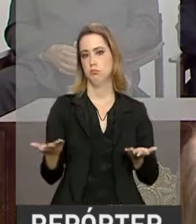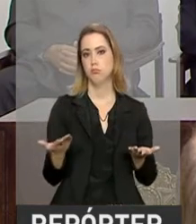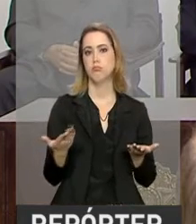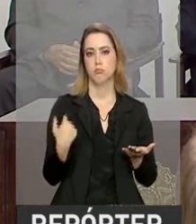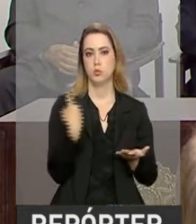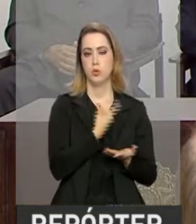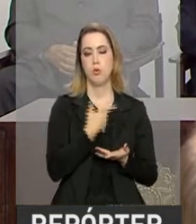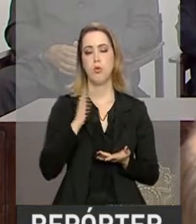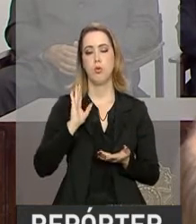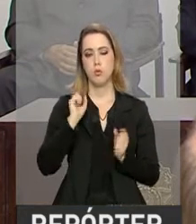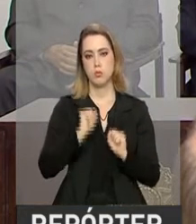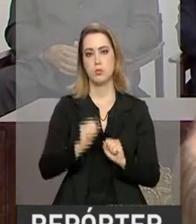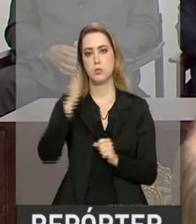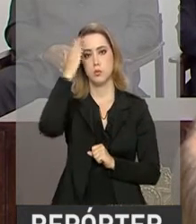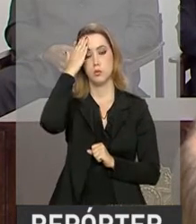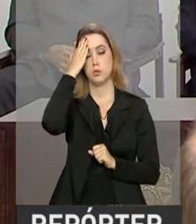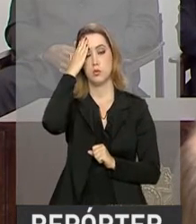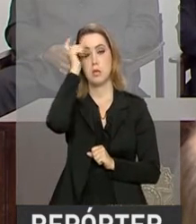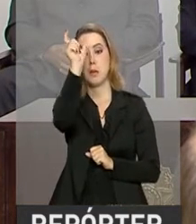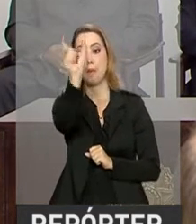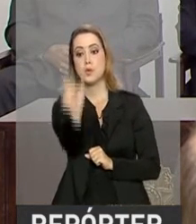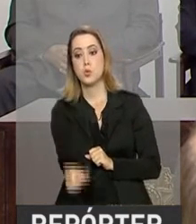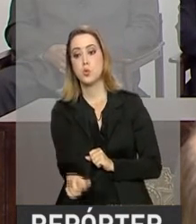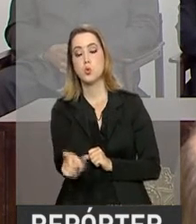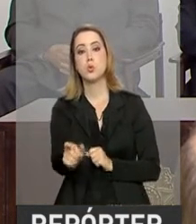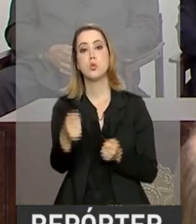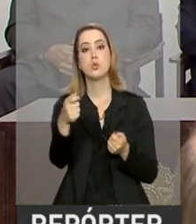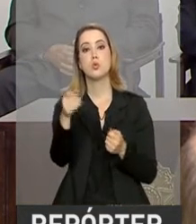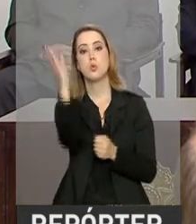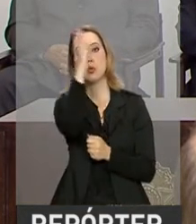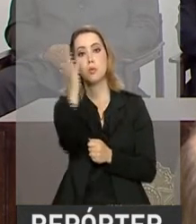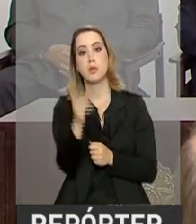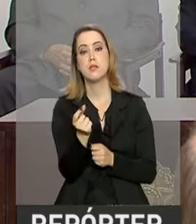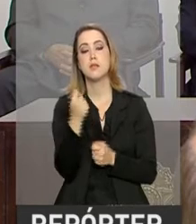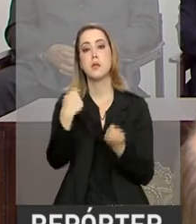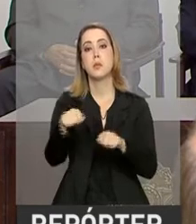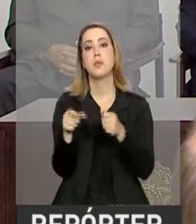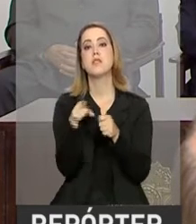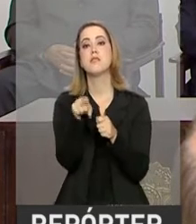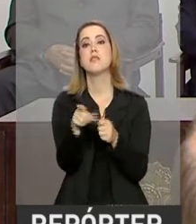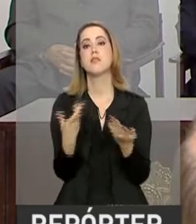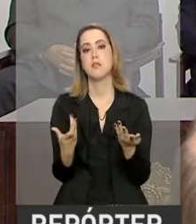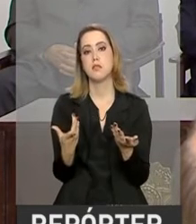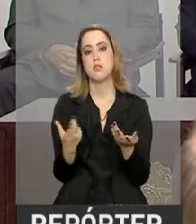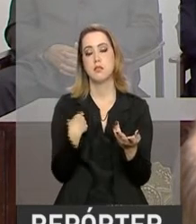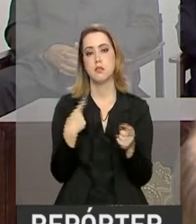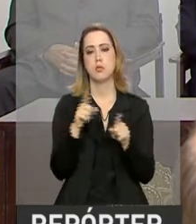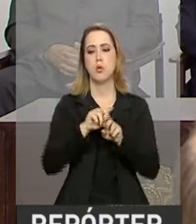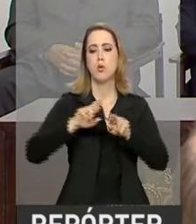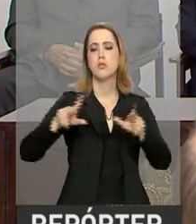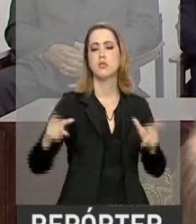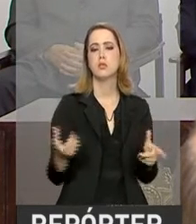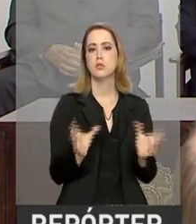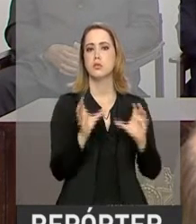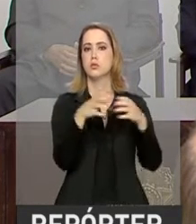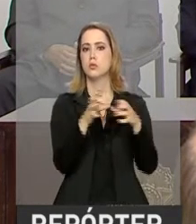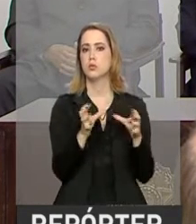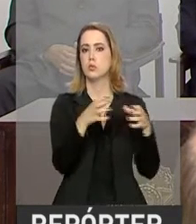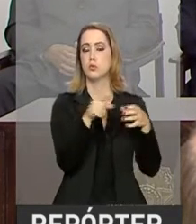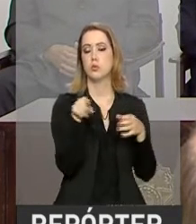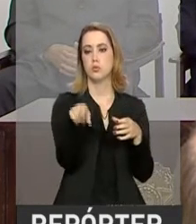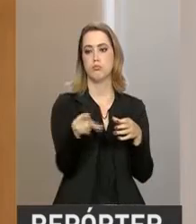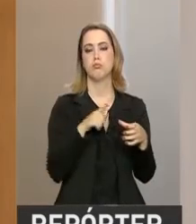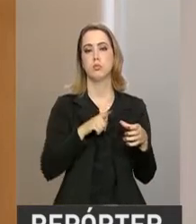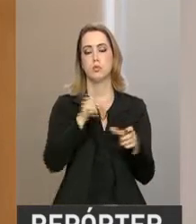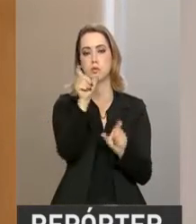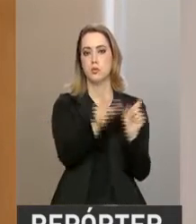possamos saber quem é o brasileiro que precisa o quê em cada área de atuação dos diversos órgãos desta pessoa